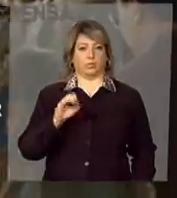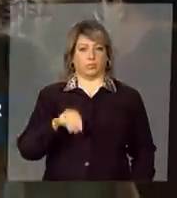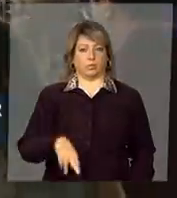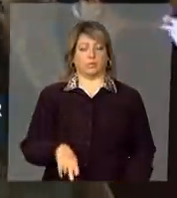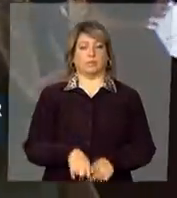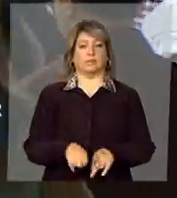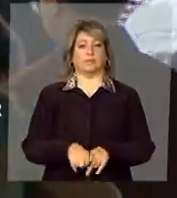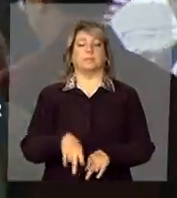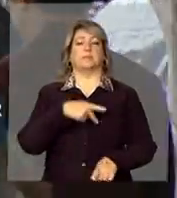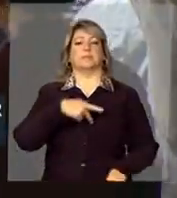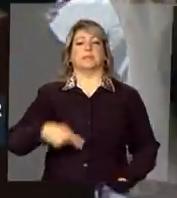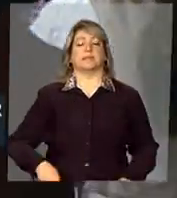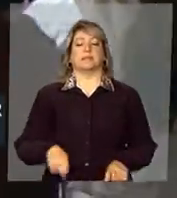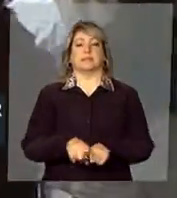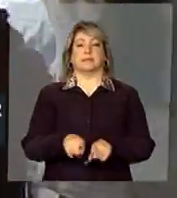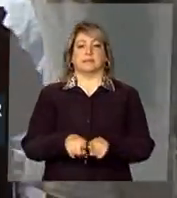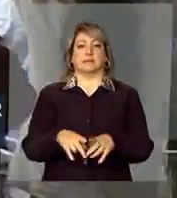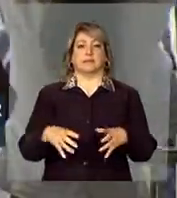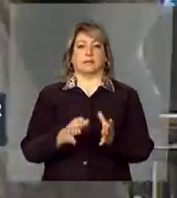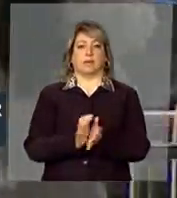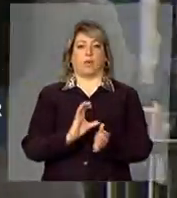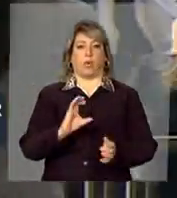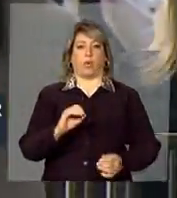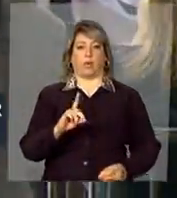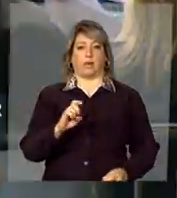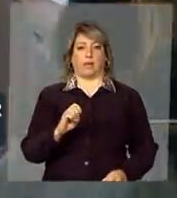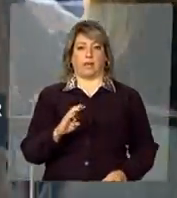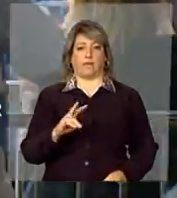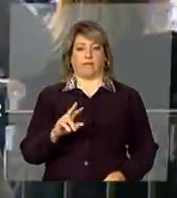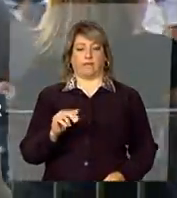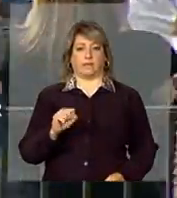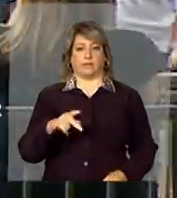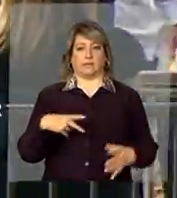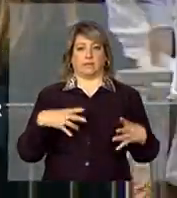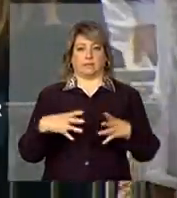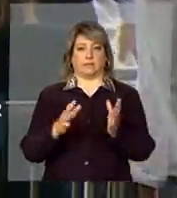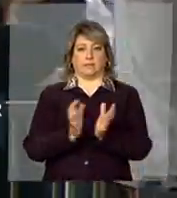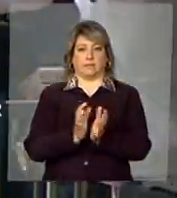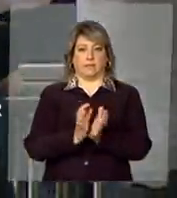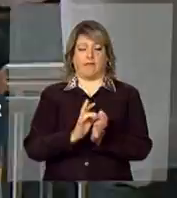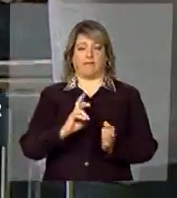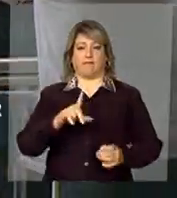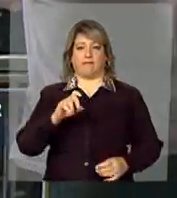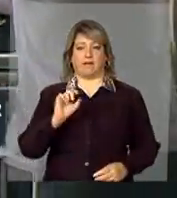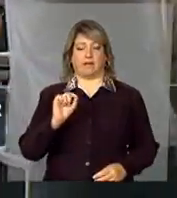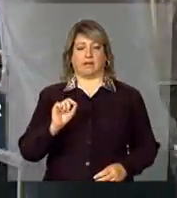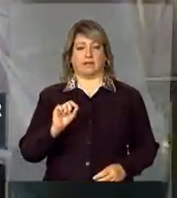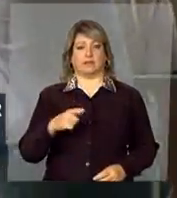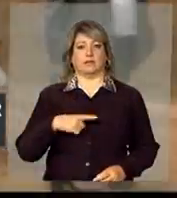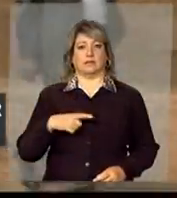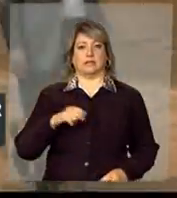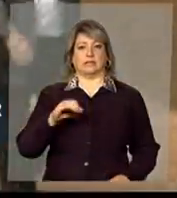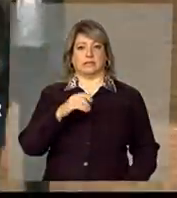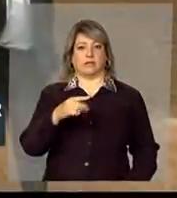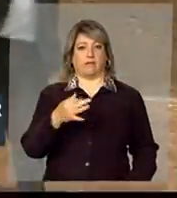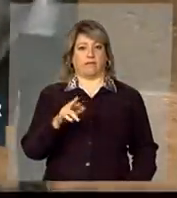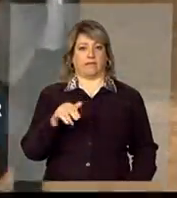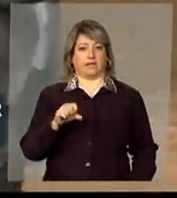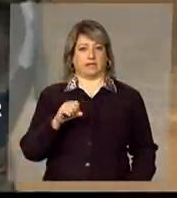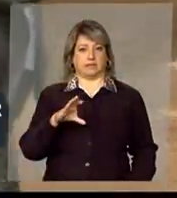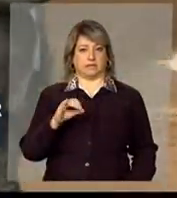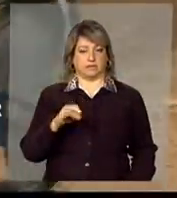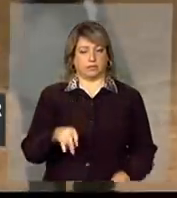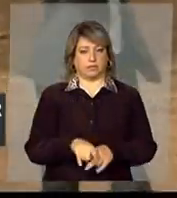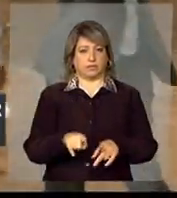também da Codevasf, a Companhia de Desenvolvimento dos Vales do São Francisco e do Parnaíba, Elmon Weiss,